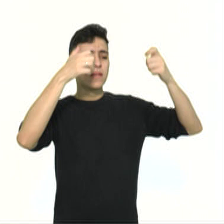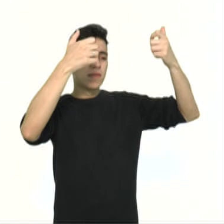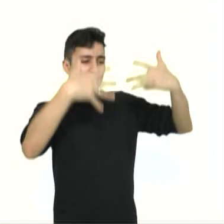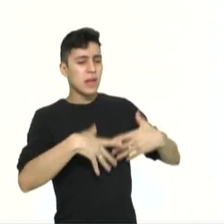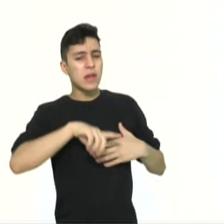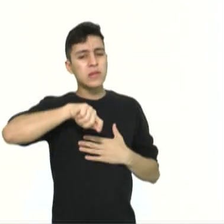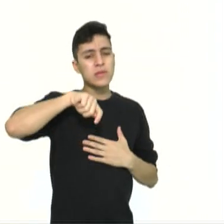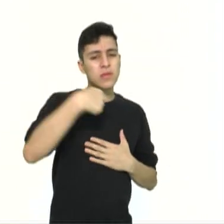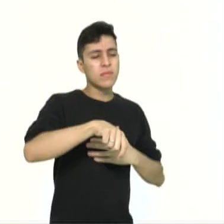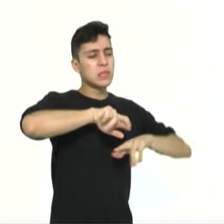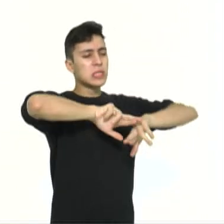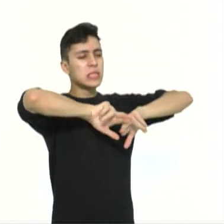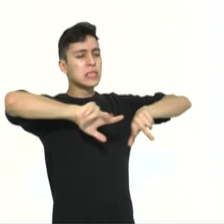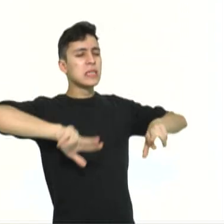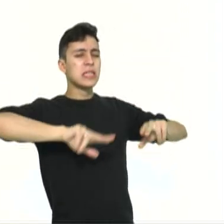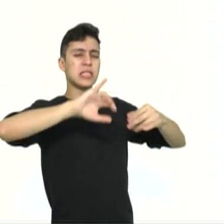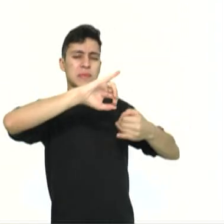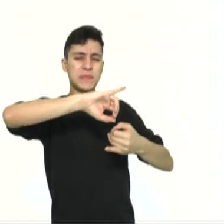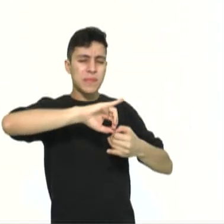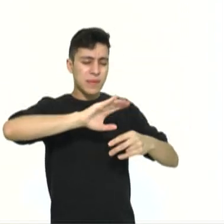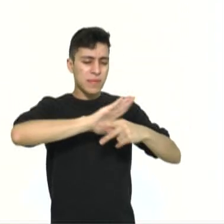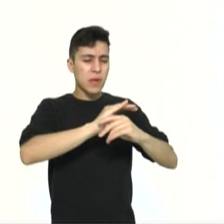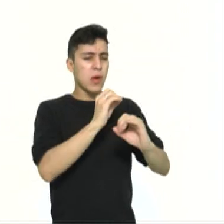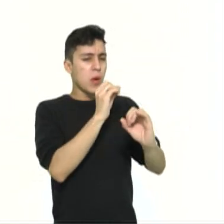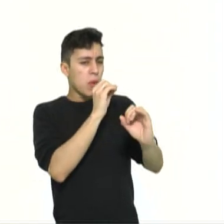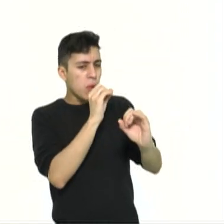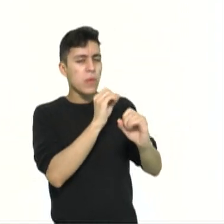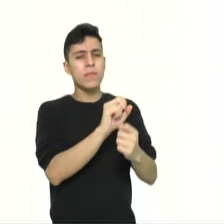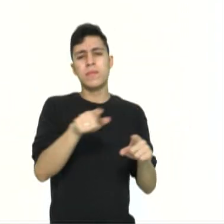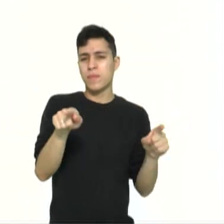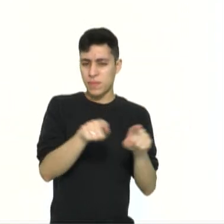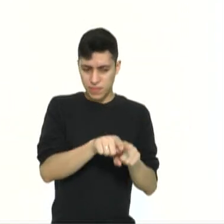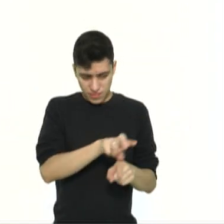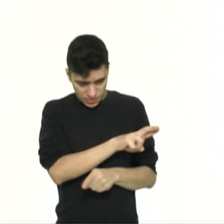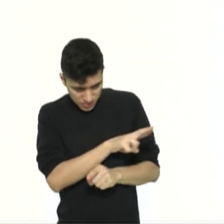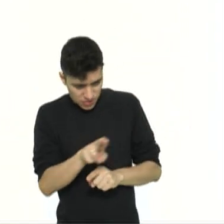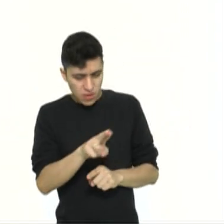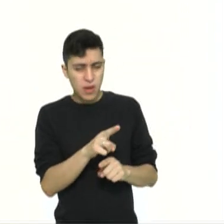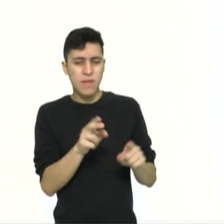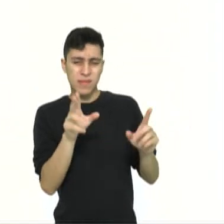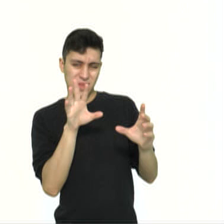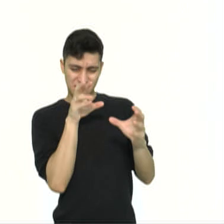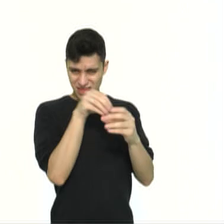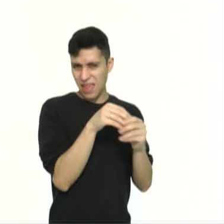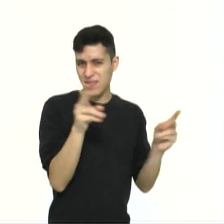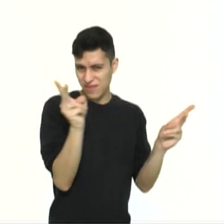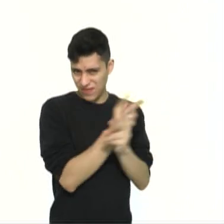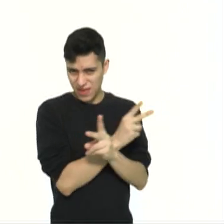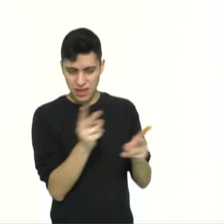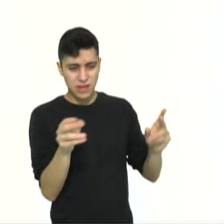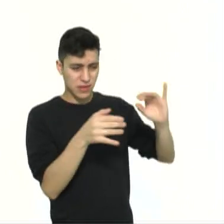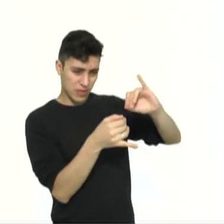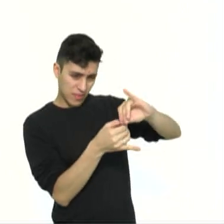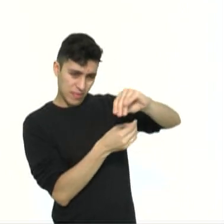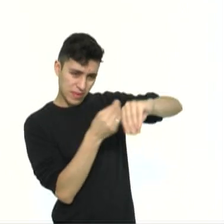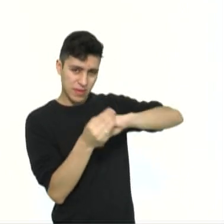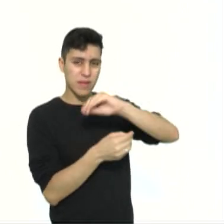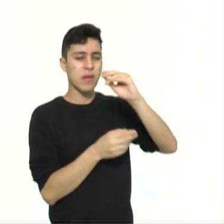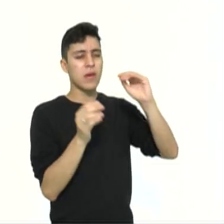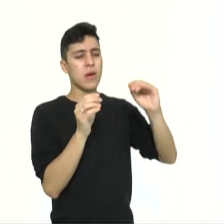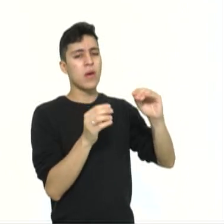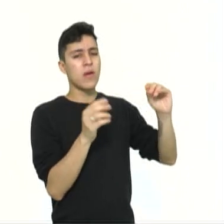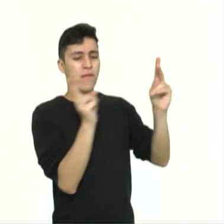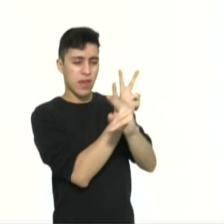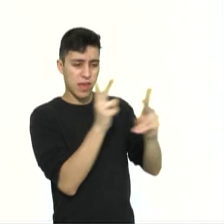de sopro. Instrumentos de sopro, também denominados instrumentos de vento, são instrumentos musicais onde